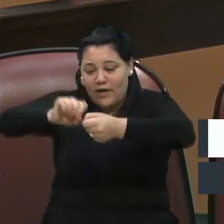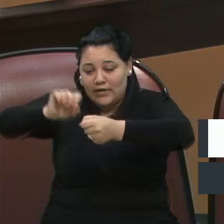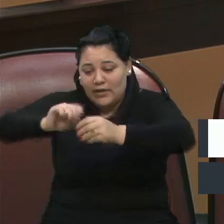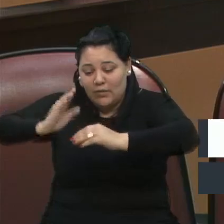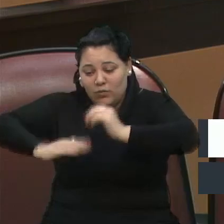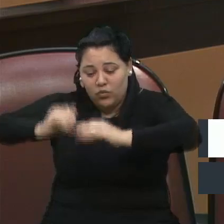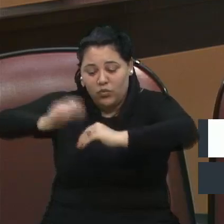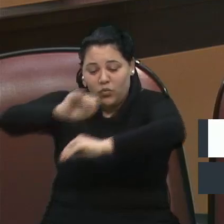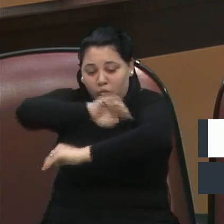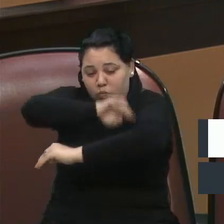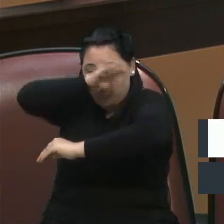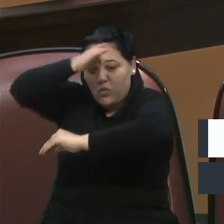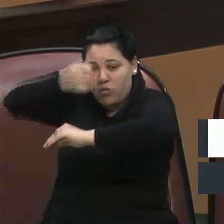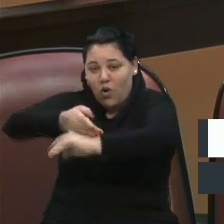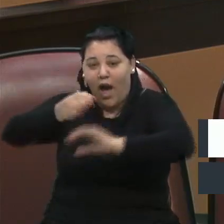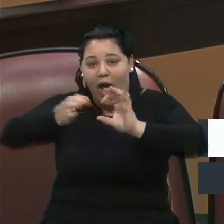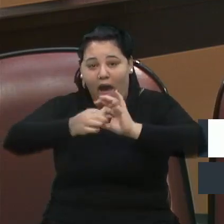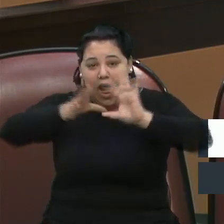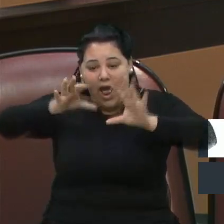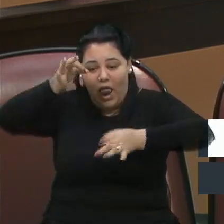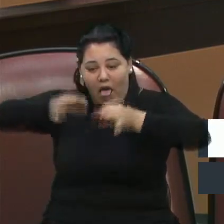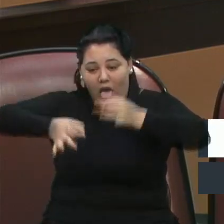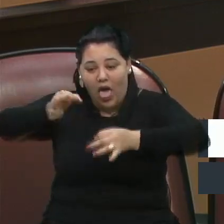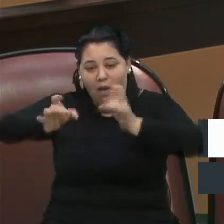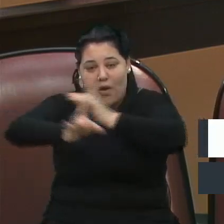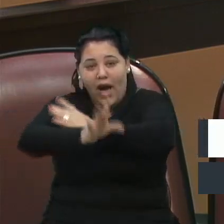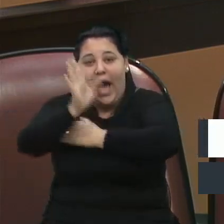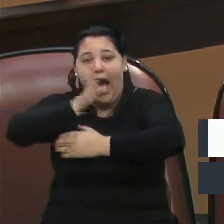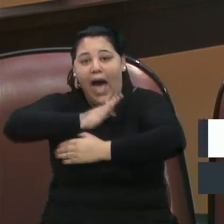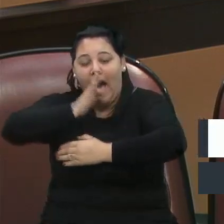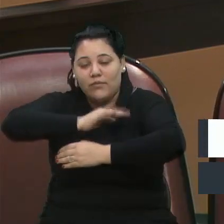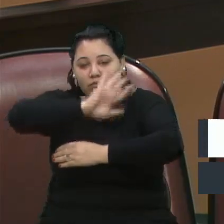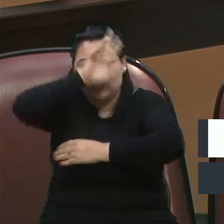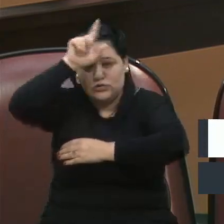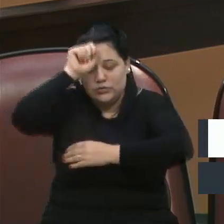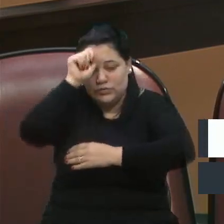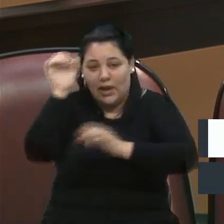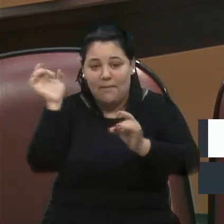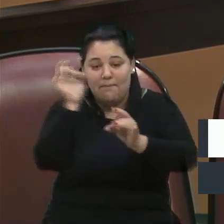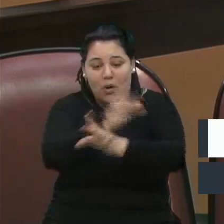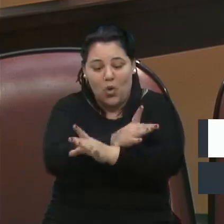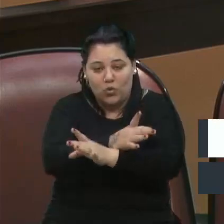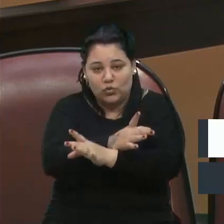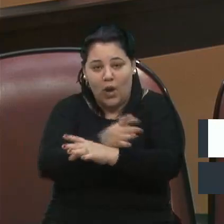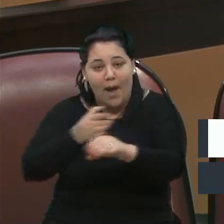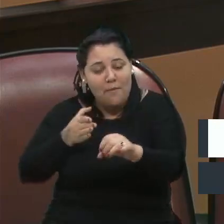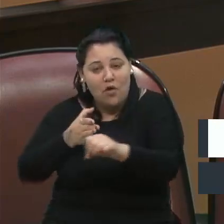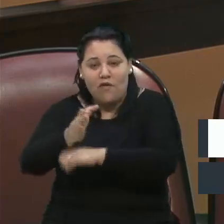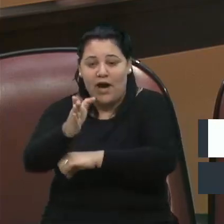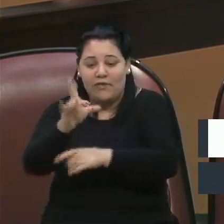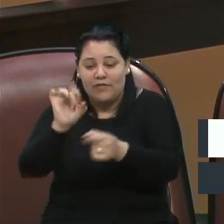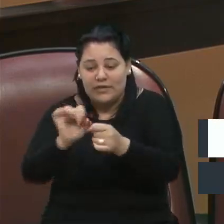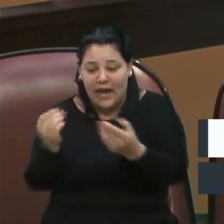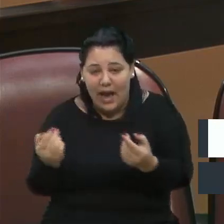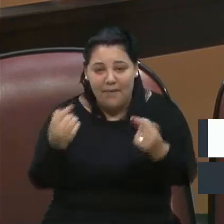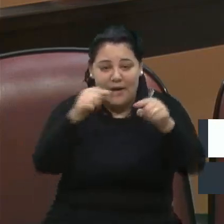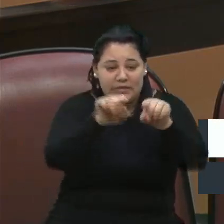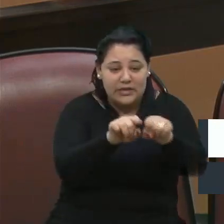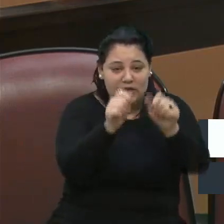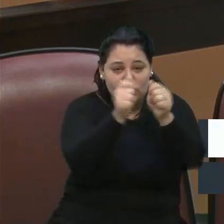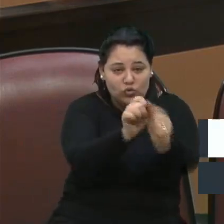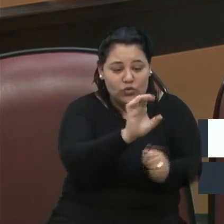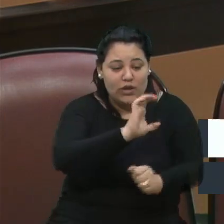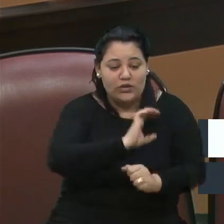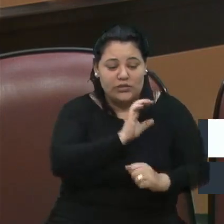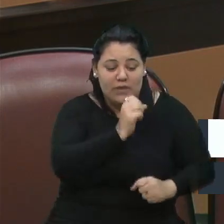liberar e acredita que é prontamente, o município está pronto, apto, com parceria, com o Caxias, tudo para construir os